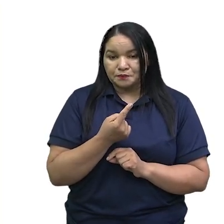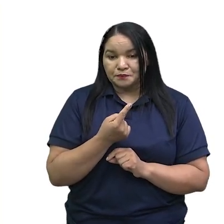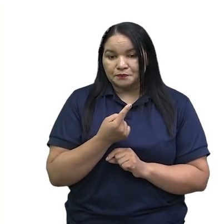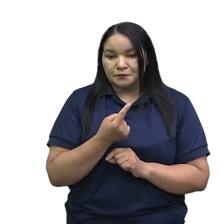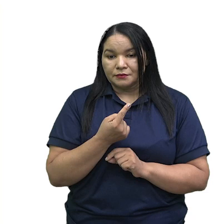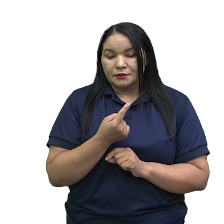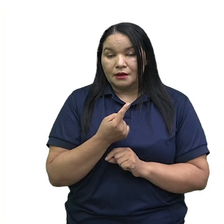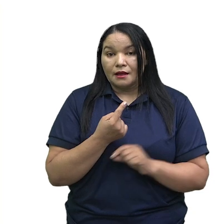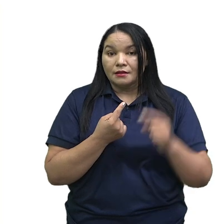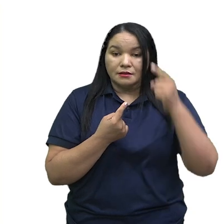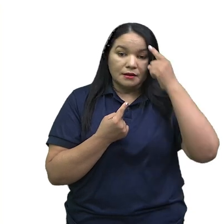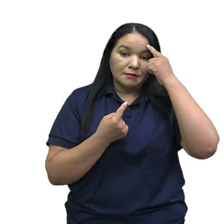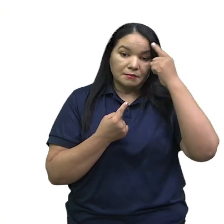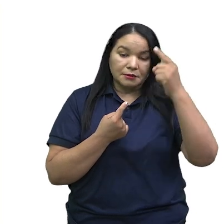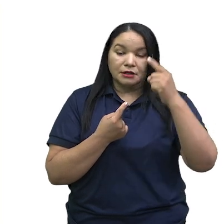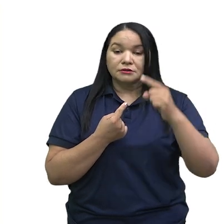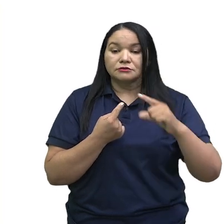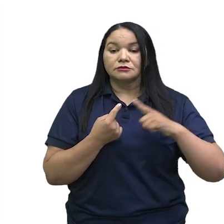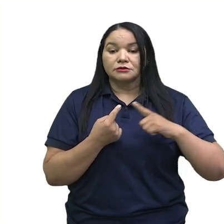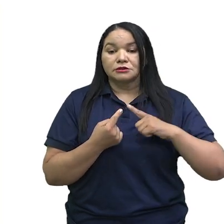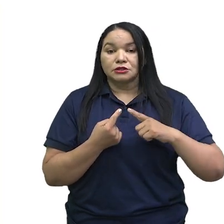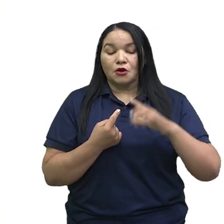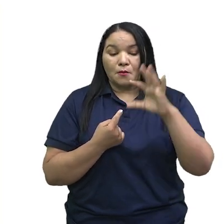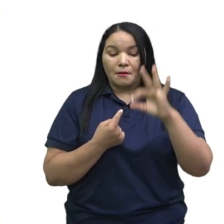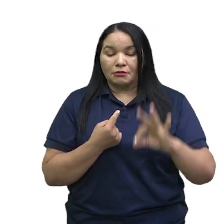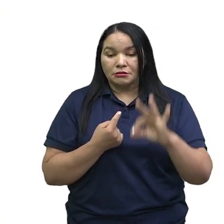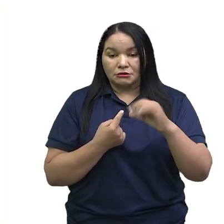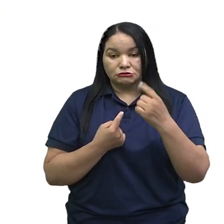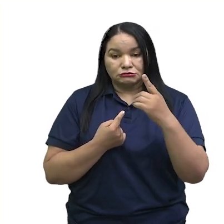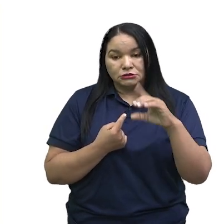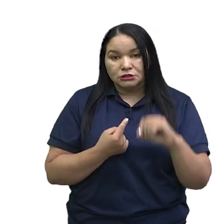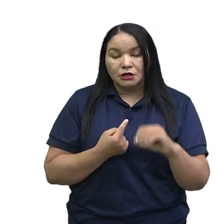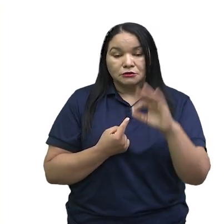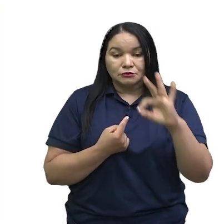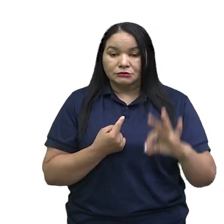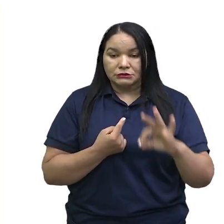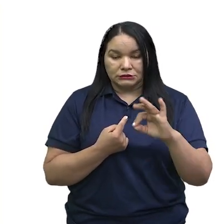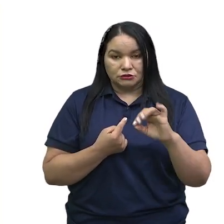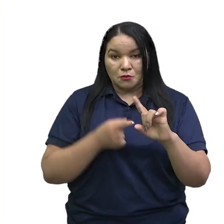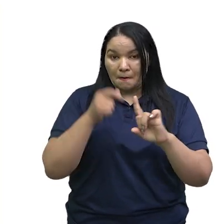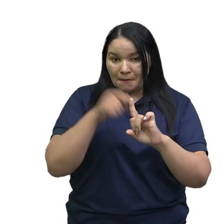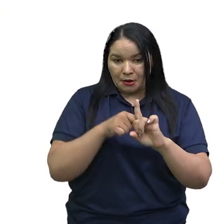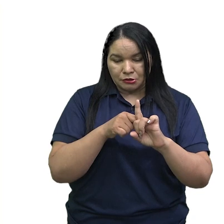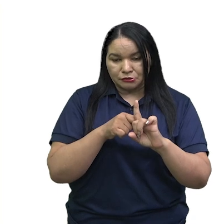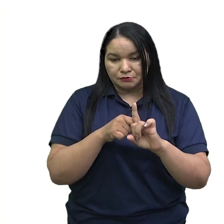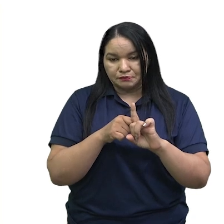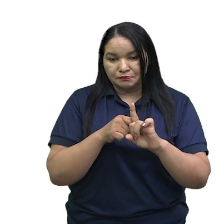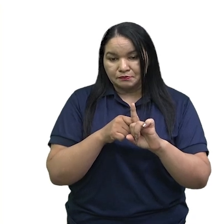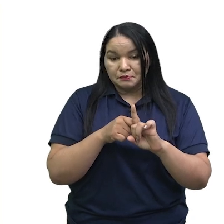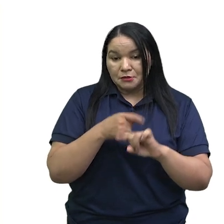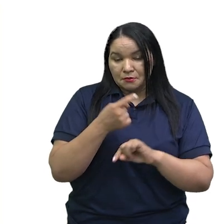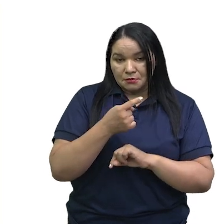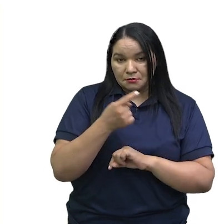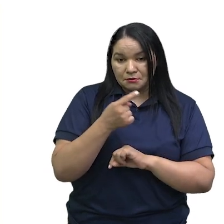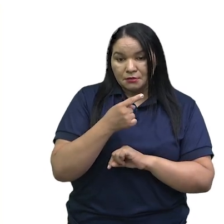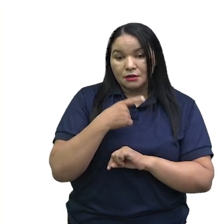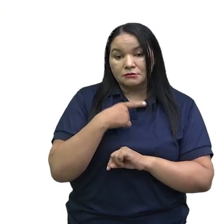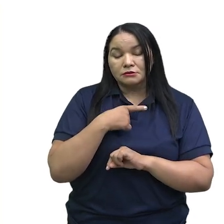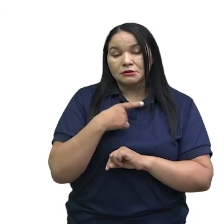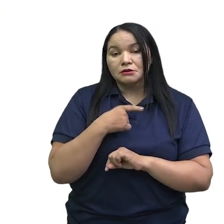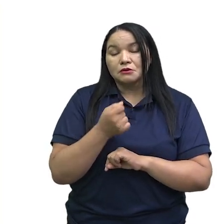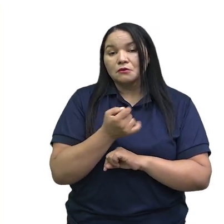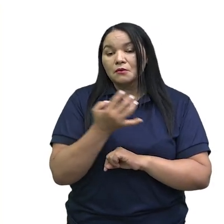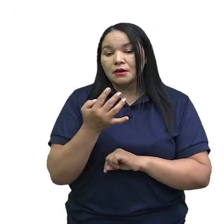lembrando que nós temos aqui uma taxa de 10% ao mês. Então, no primeiro mês, você vai